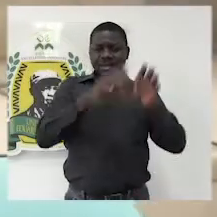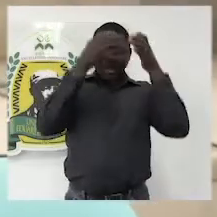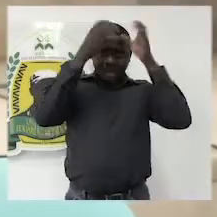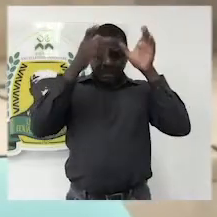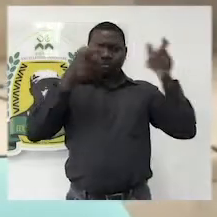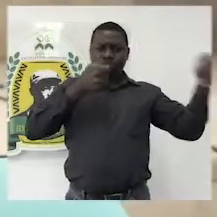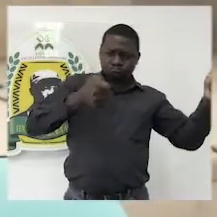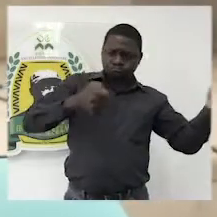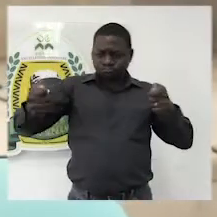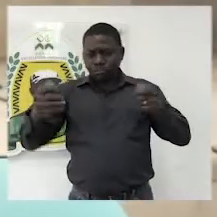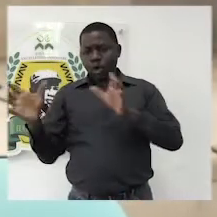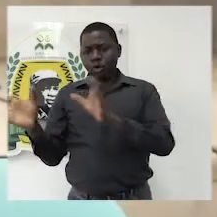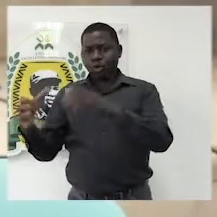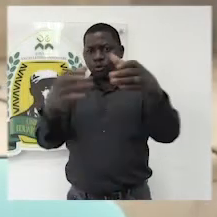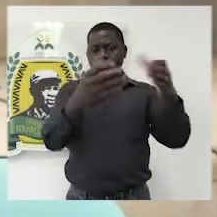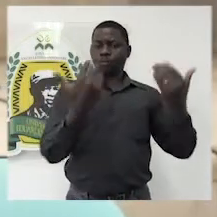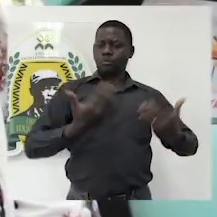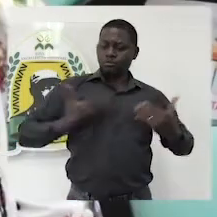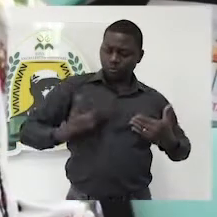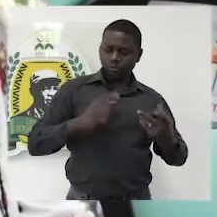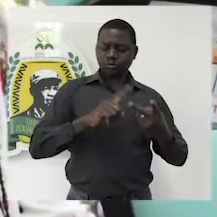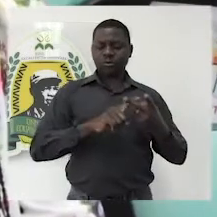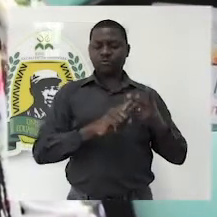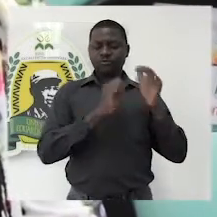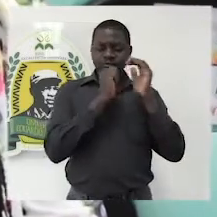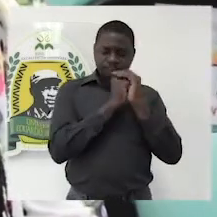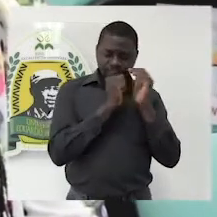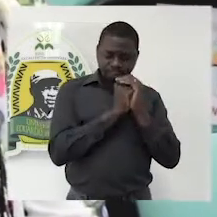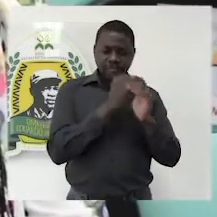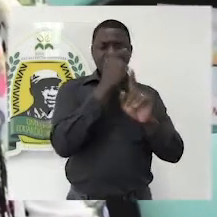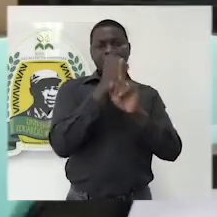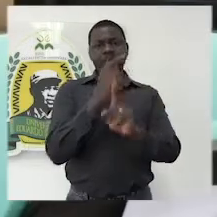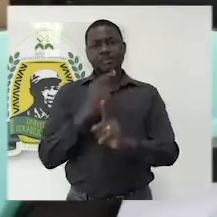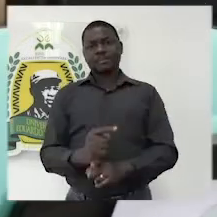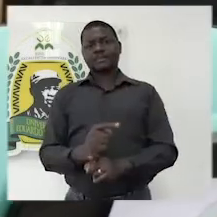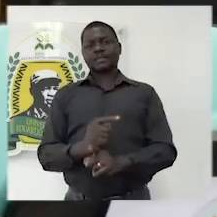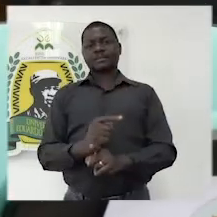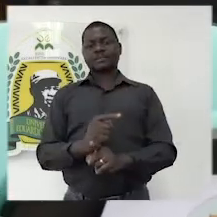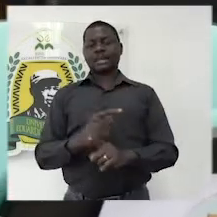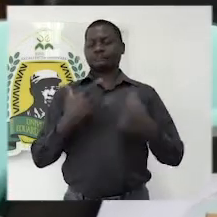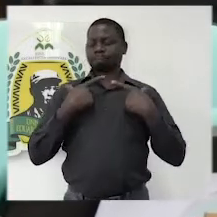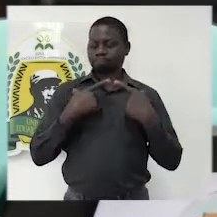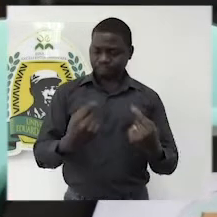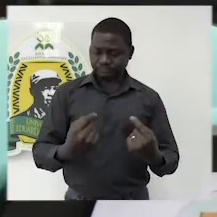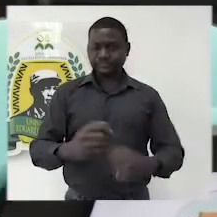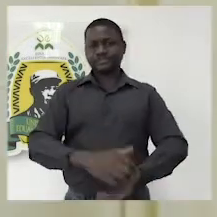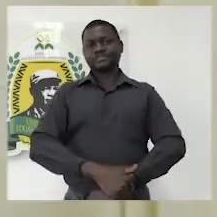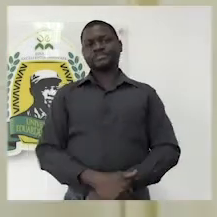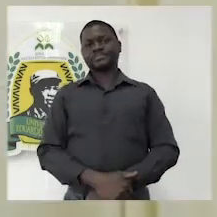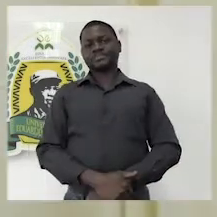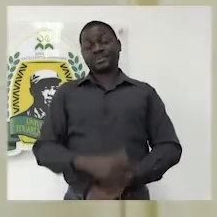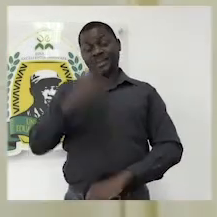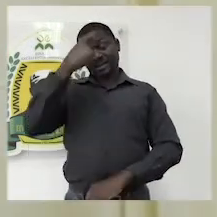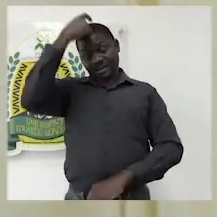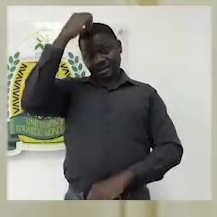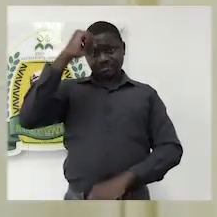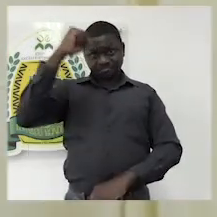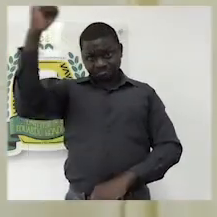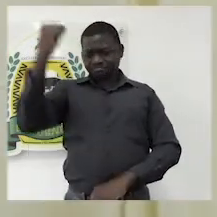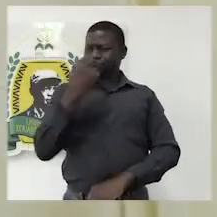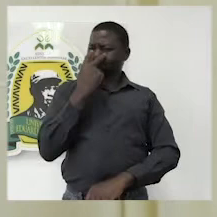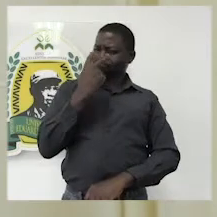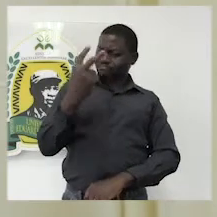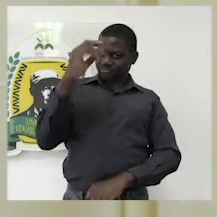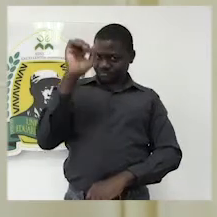capacidade de liderança dos movimentos juvenis e religiosos, dos quais participava com muito entusiasmo e carisma. Eduardo Mondlane